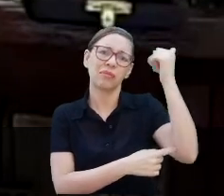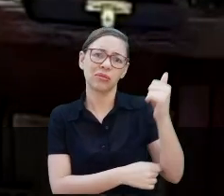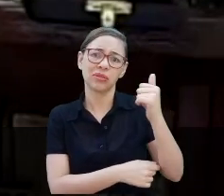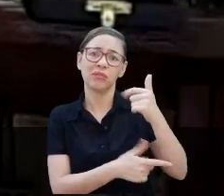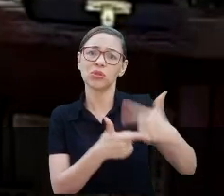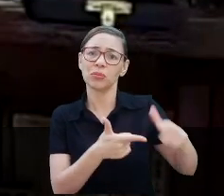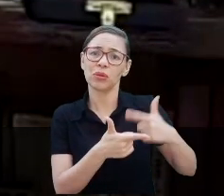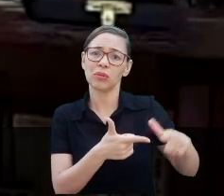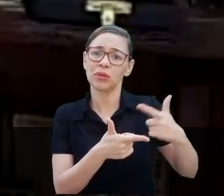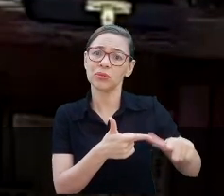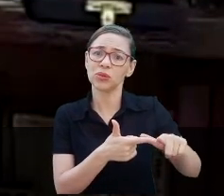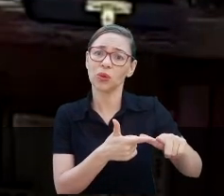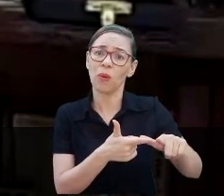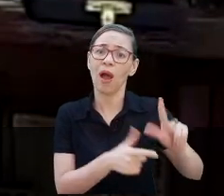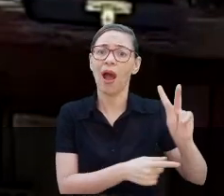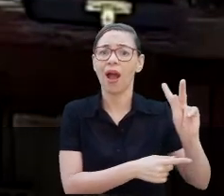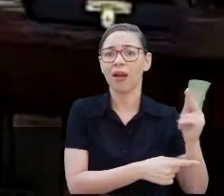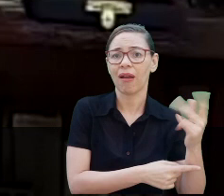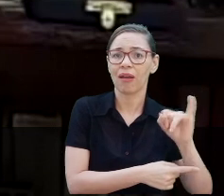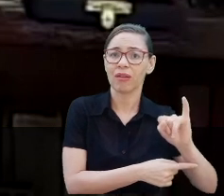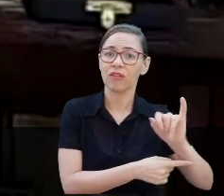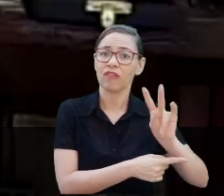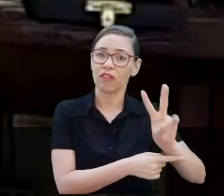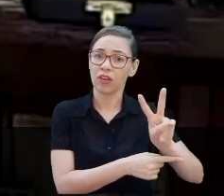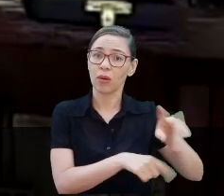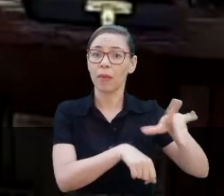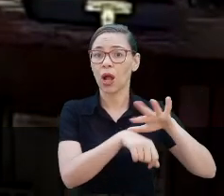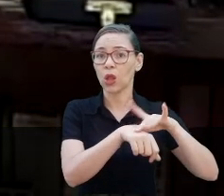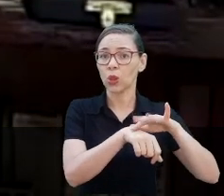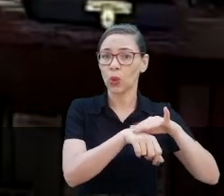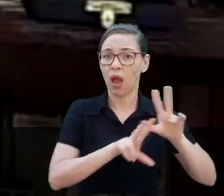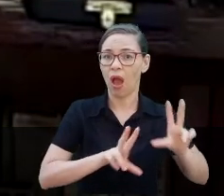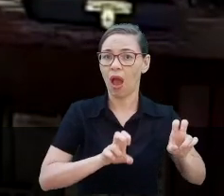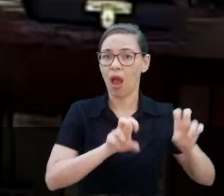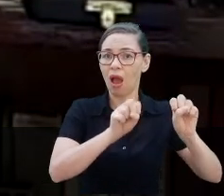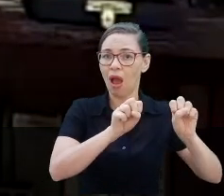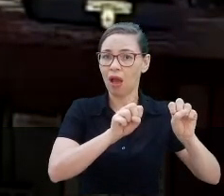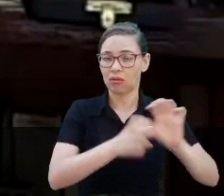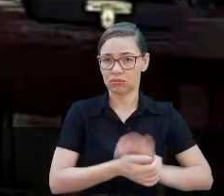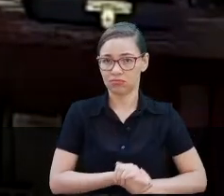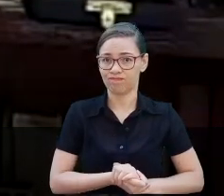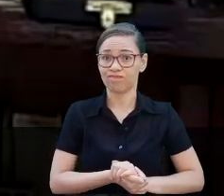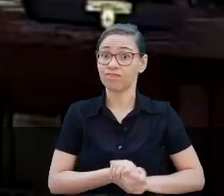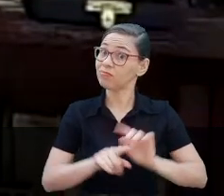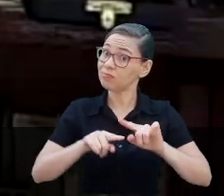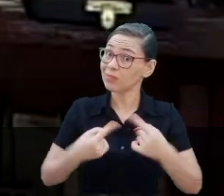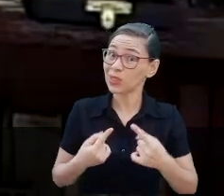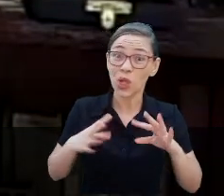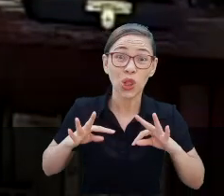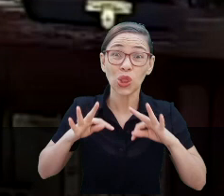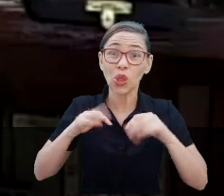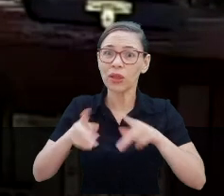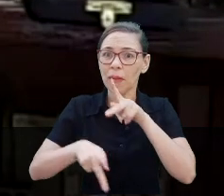questões HIV/AIDS. Nós sabemos que a saúde mental, a pandemia mostrou isso, não só para nós, profissionais de saúde mental,